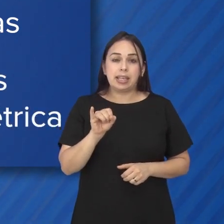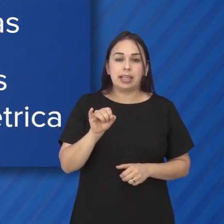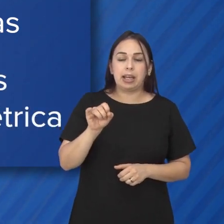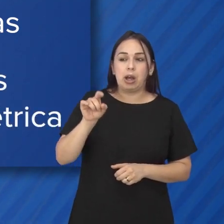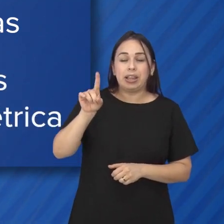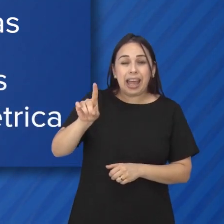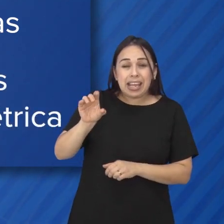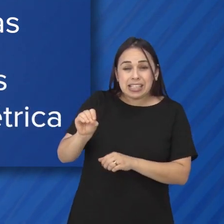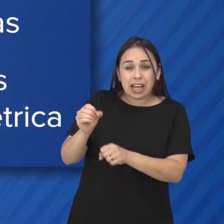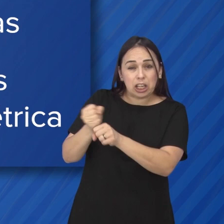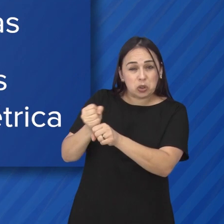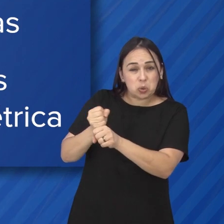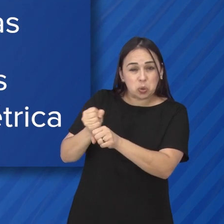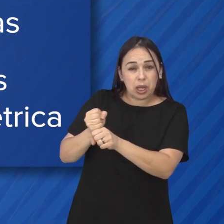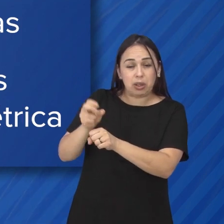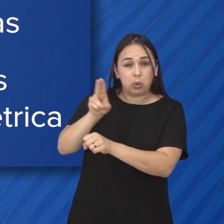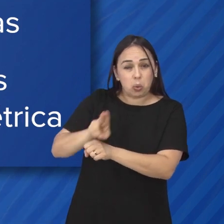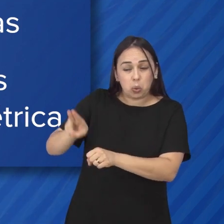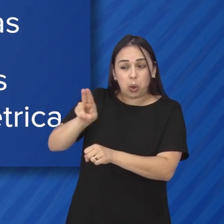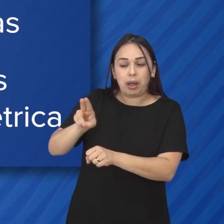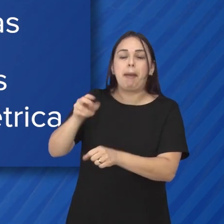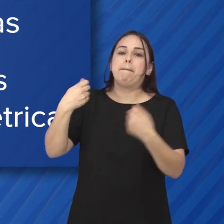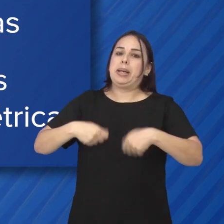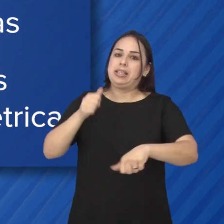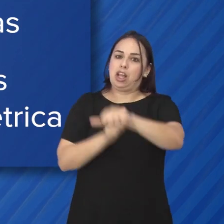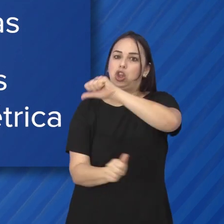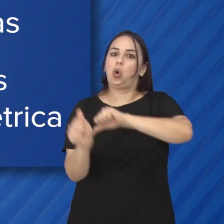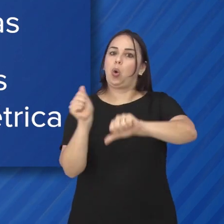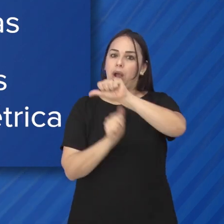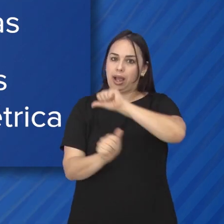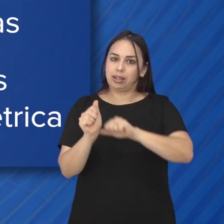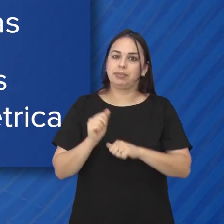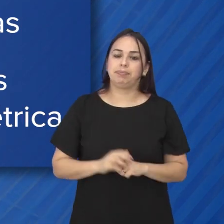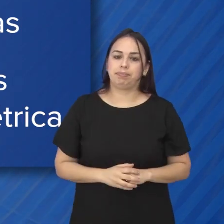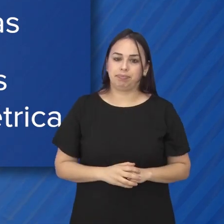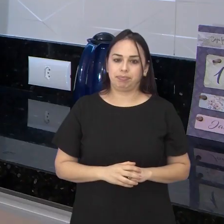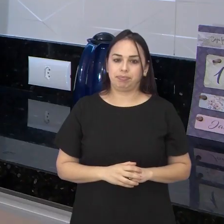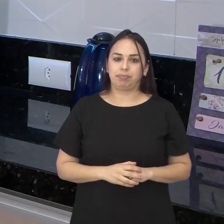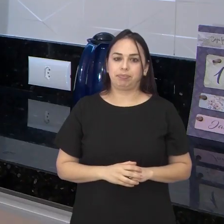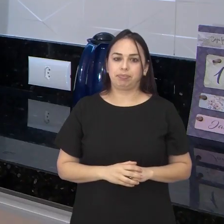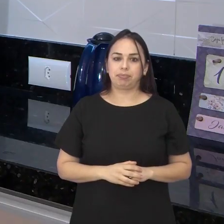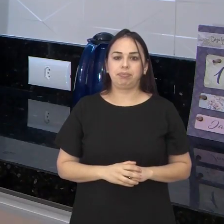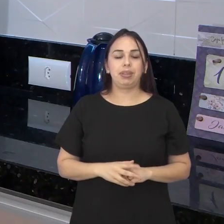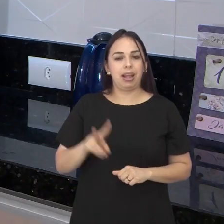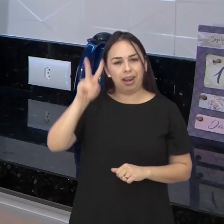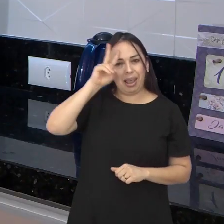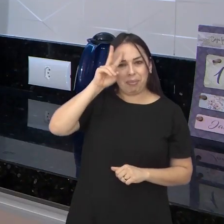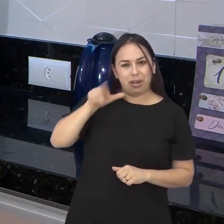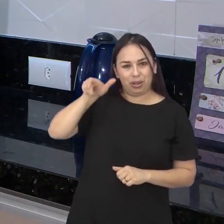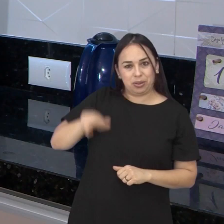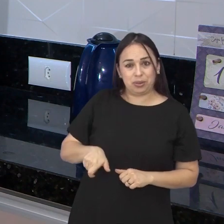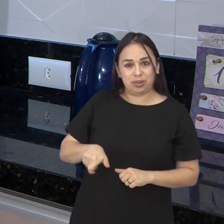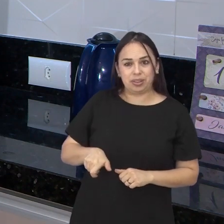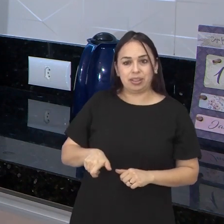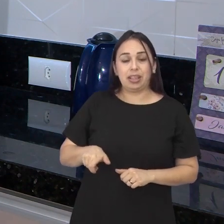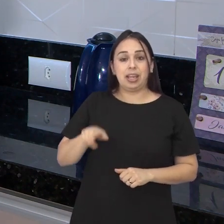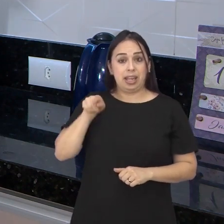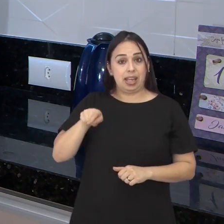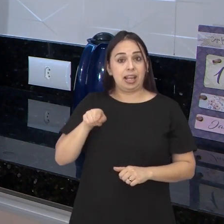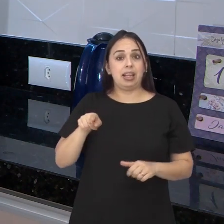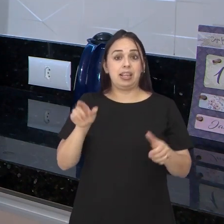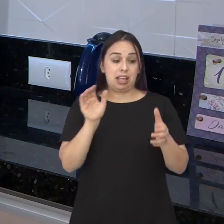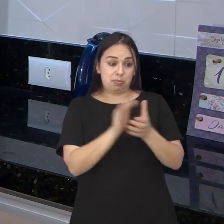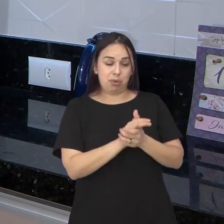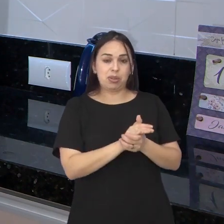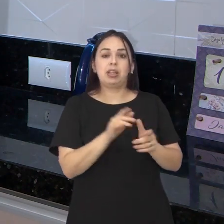de 10 anos de uso, considere trocá-lo assim que possível. E lembra do Rodrigo? Ele e a esposa